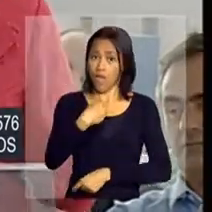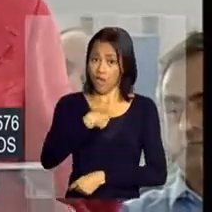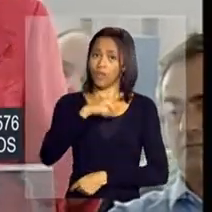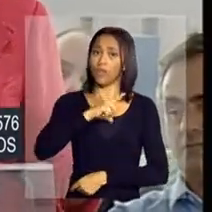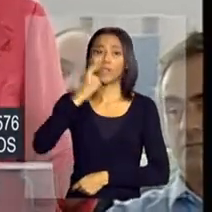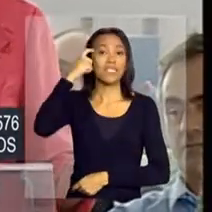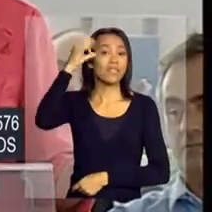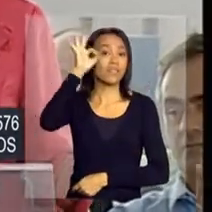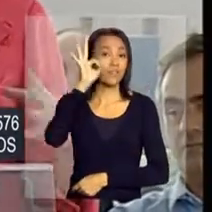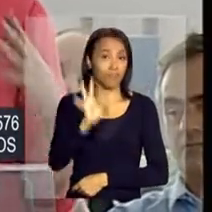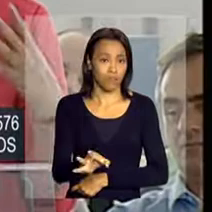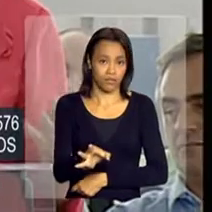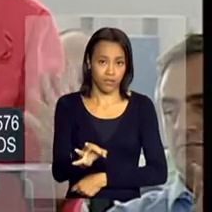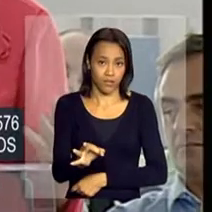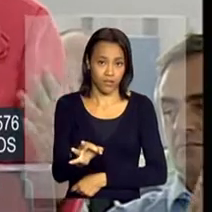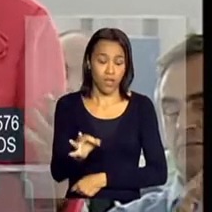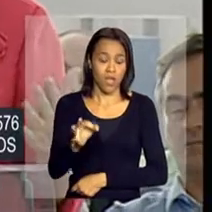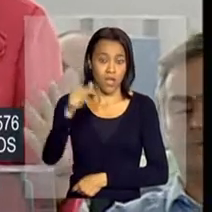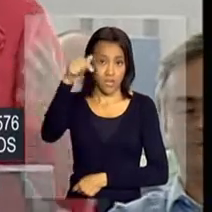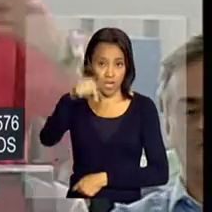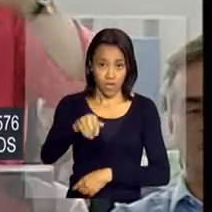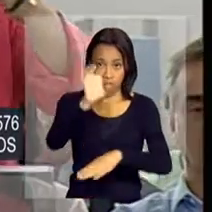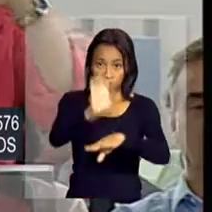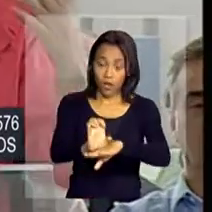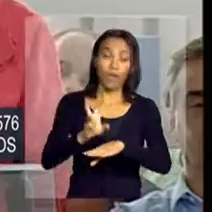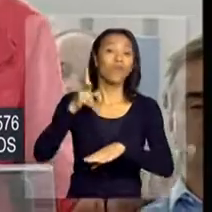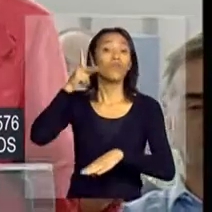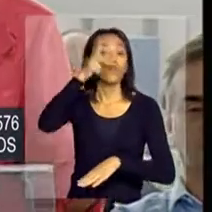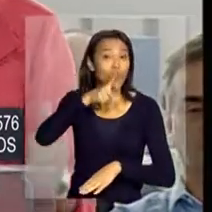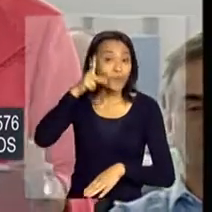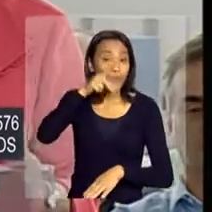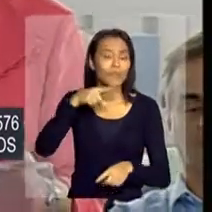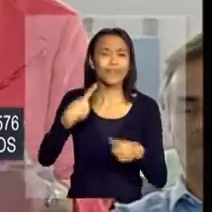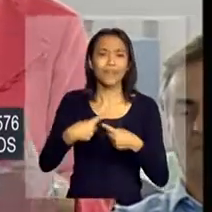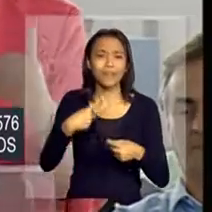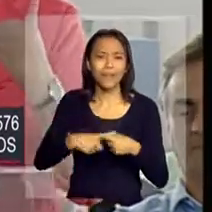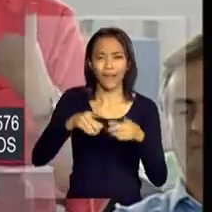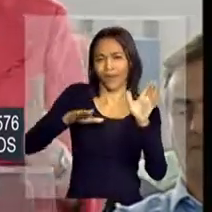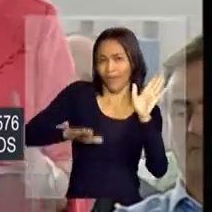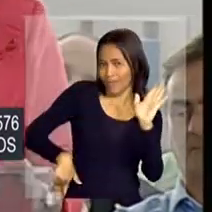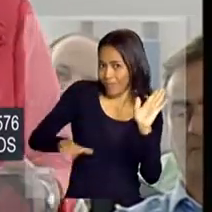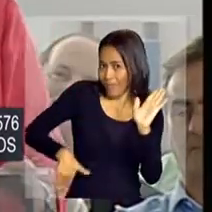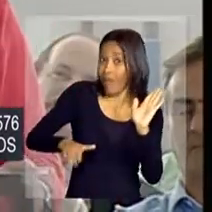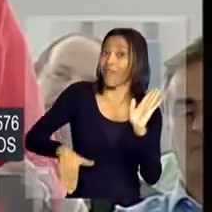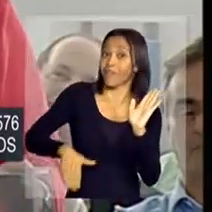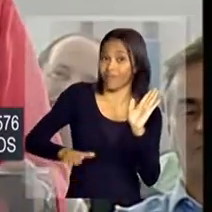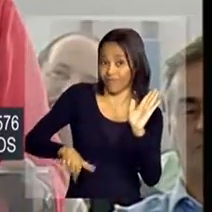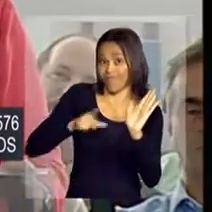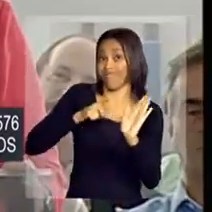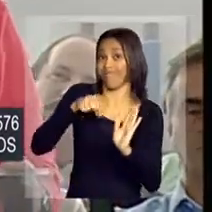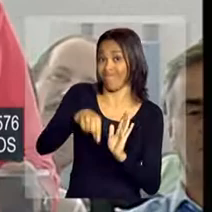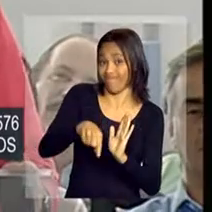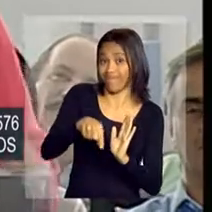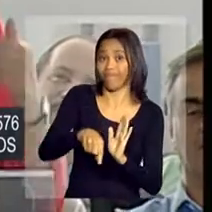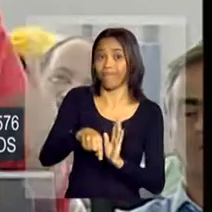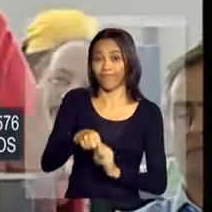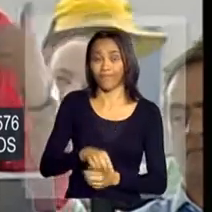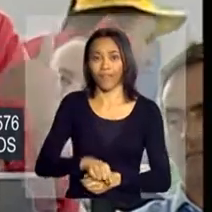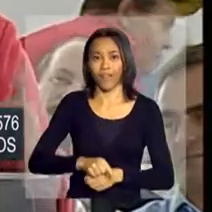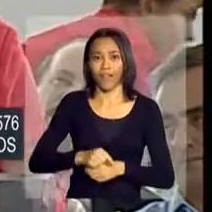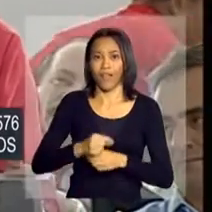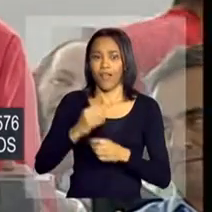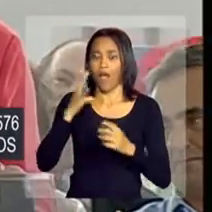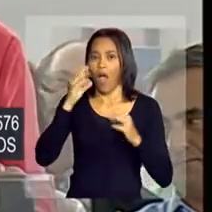eu tenho certeza que João Pessoa e as praias aqui são